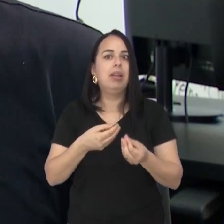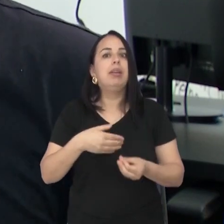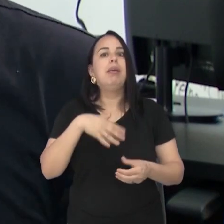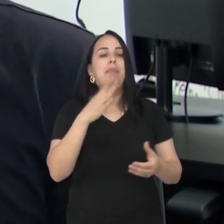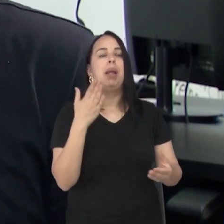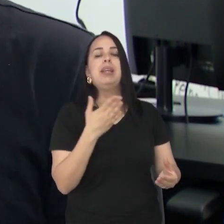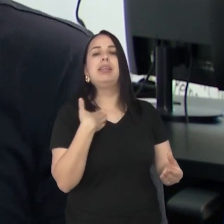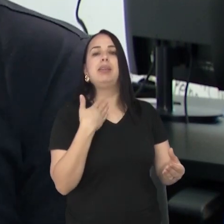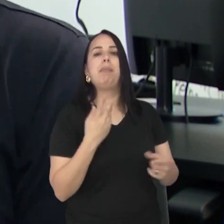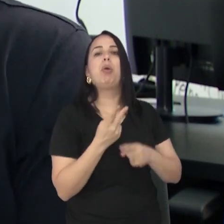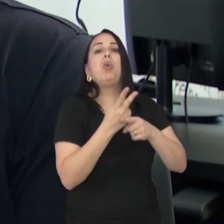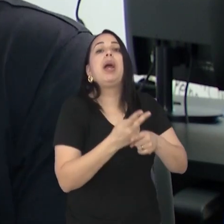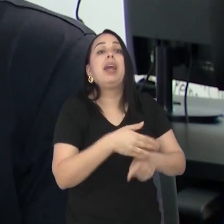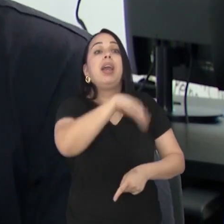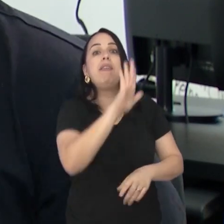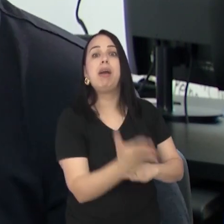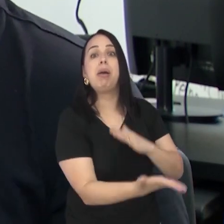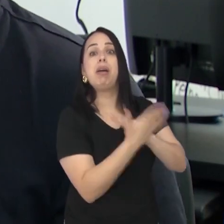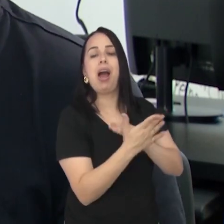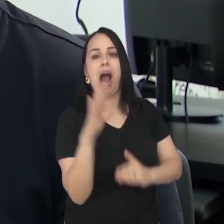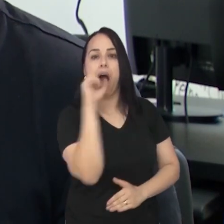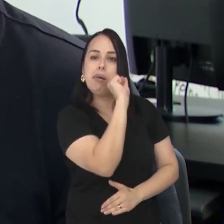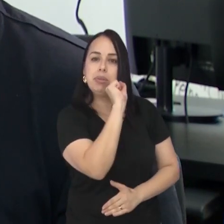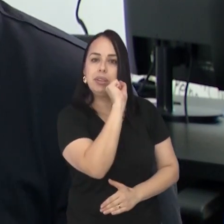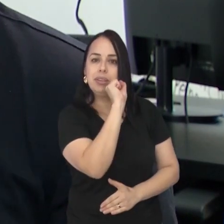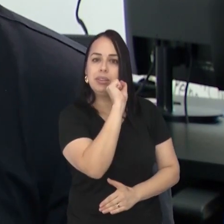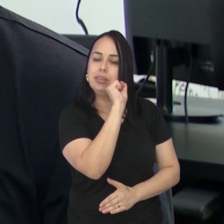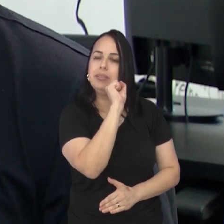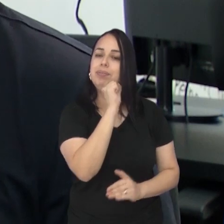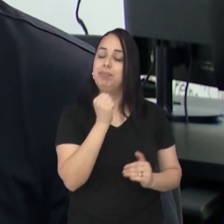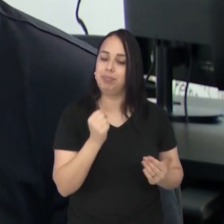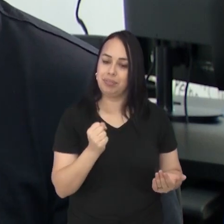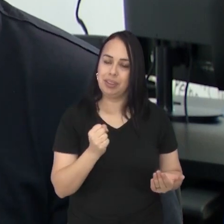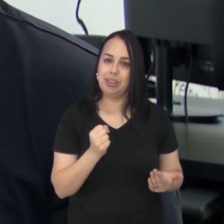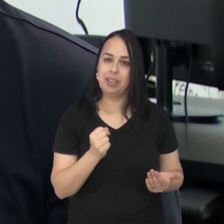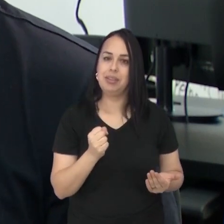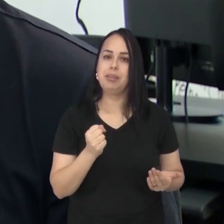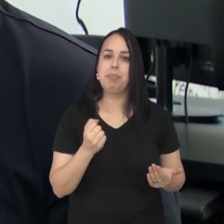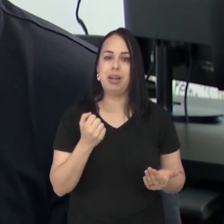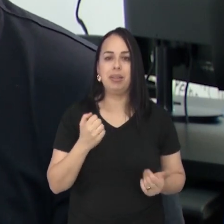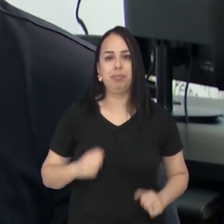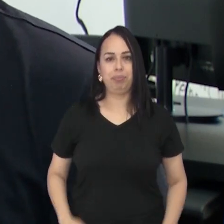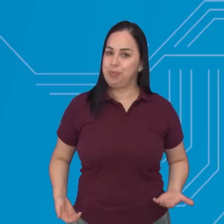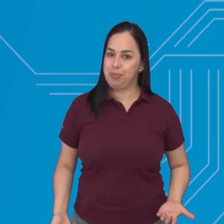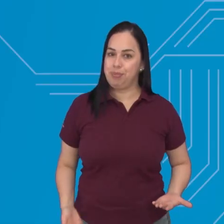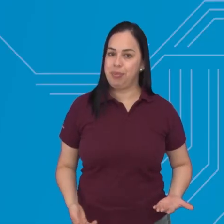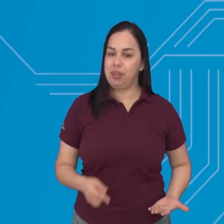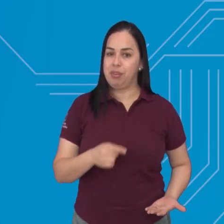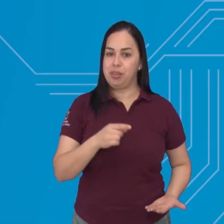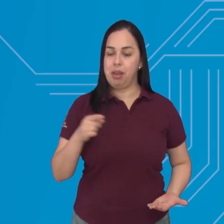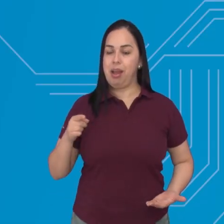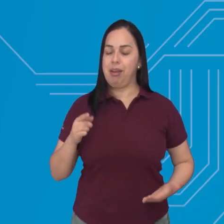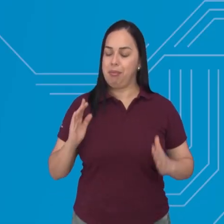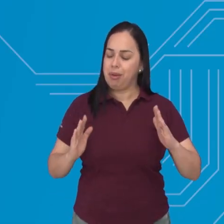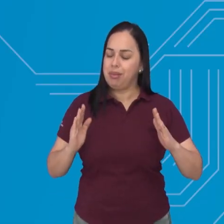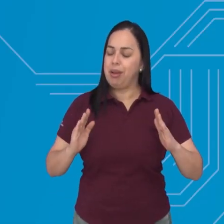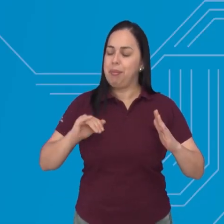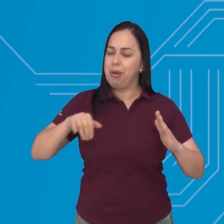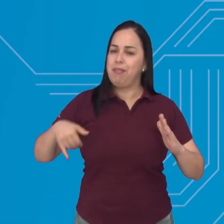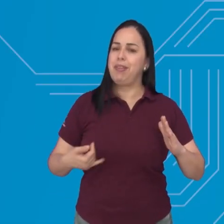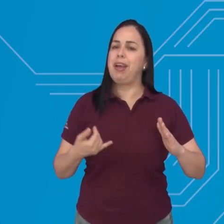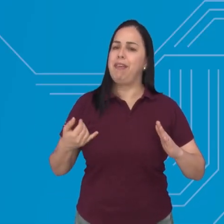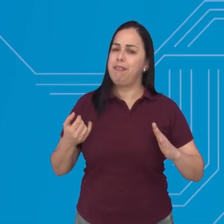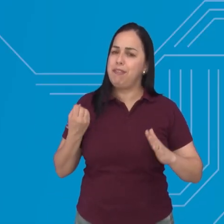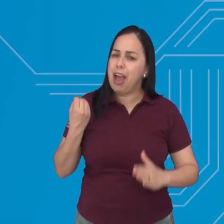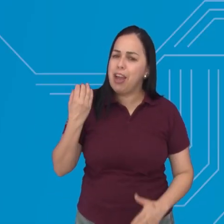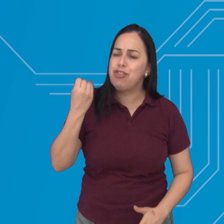quem procurar para tentar solucionar aquilo, né, de forma rápida, de forma que você não perca a sua viagem. E para quem pode curtir as férias